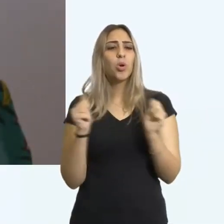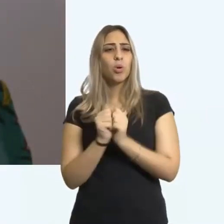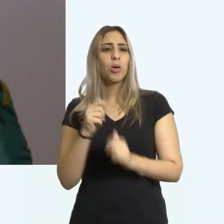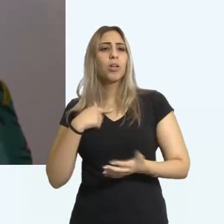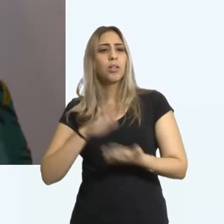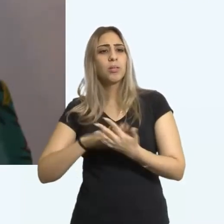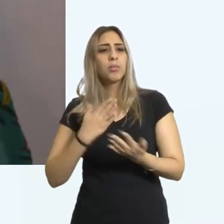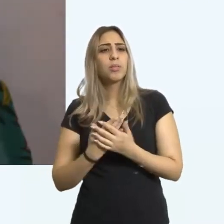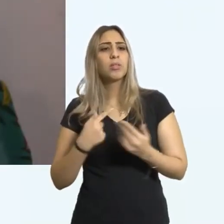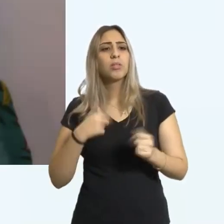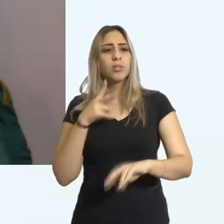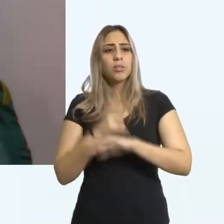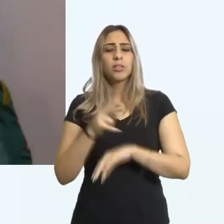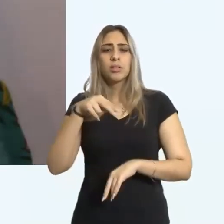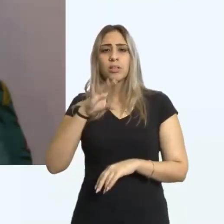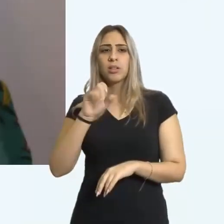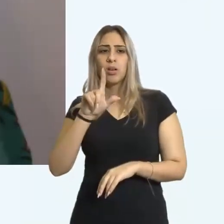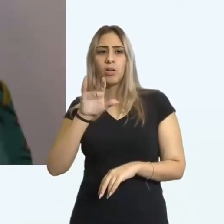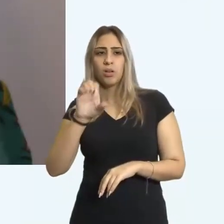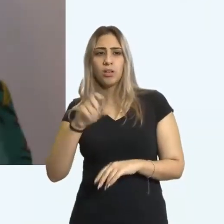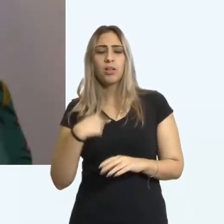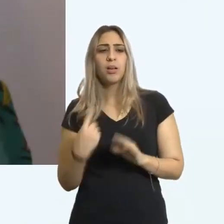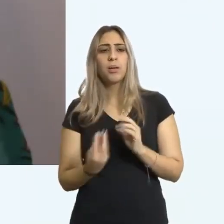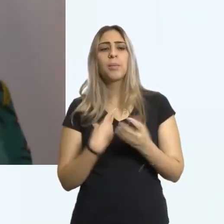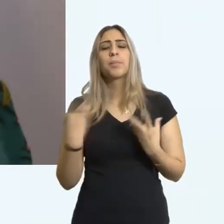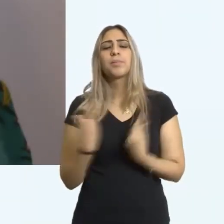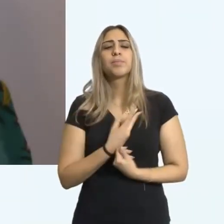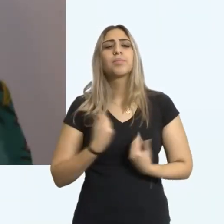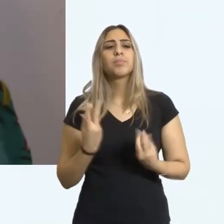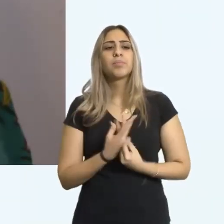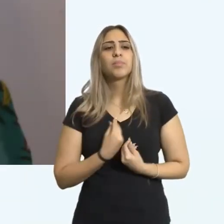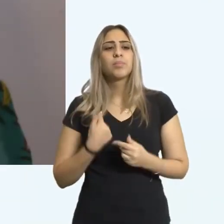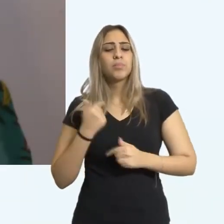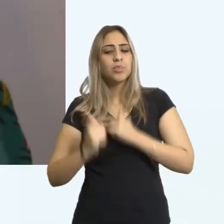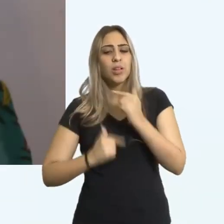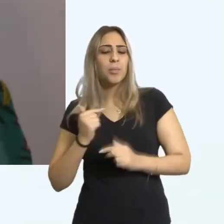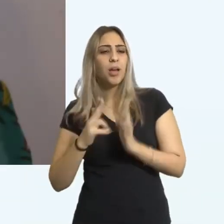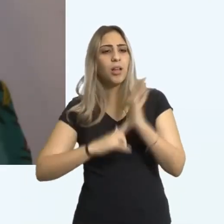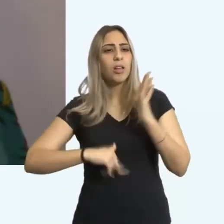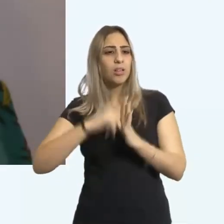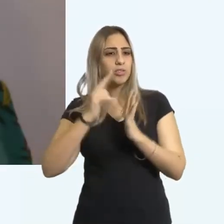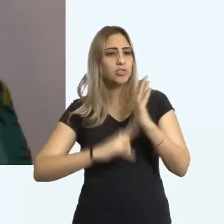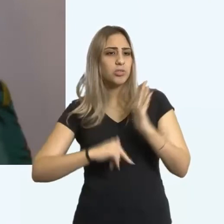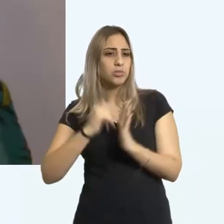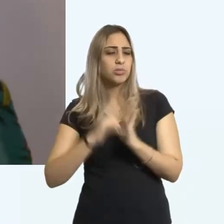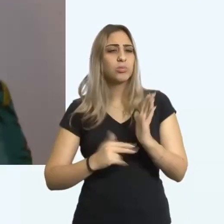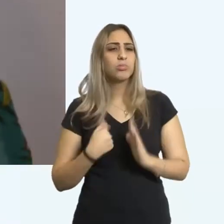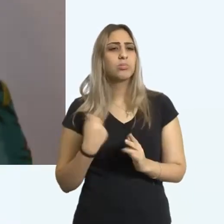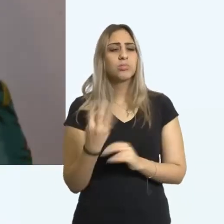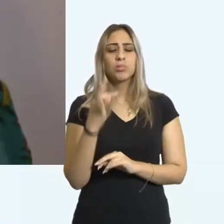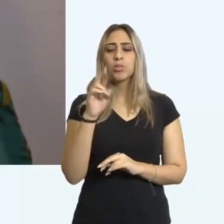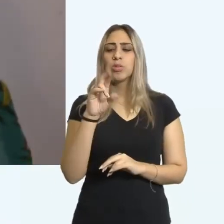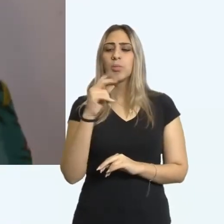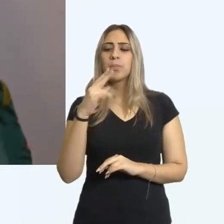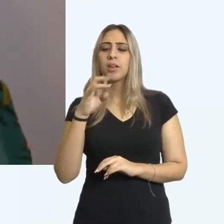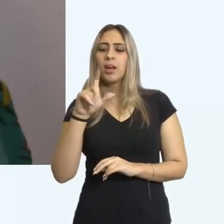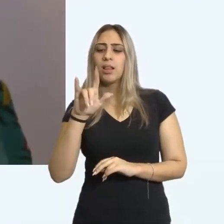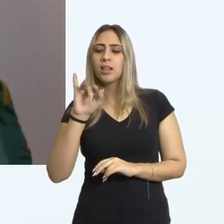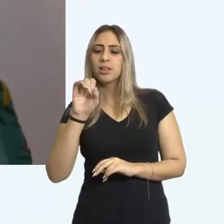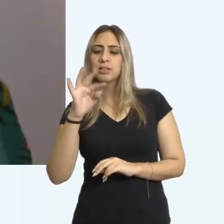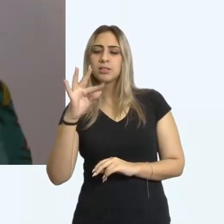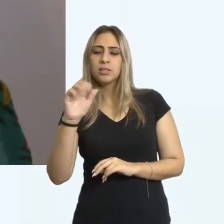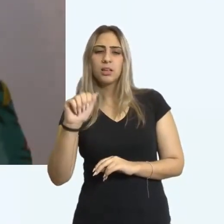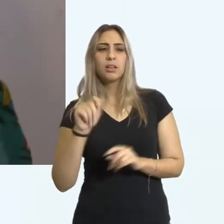do Estudante Victor e da Vitória apreciar também e trabalhos artísticos pelos tropicalistas né